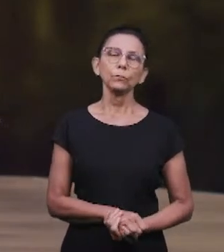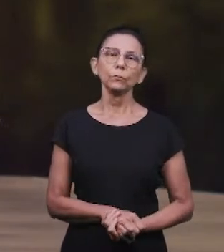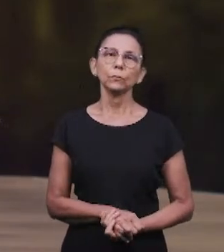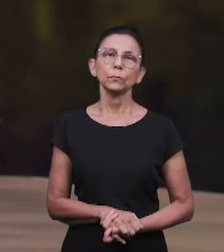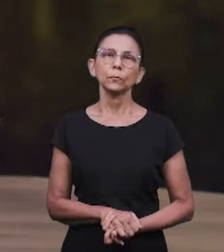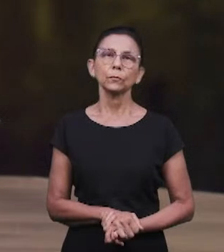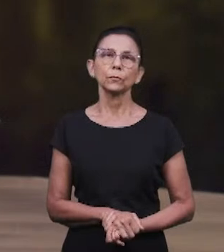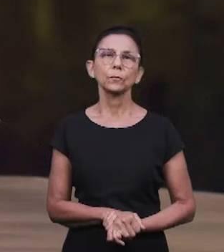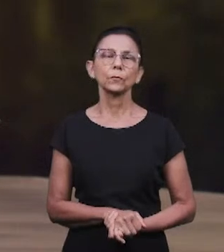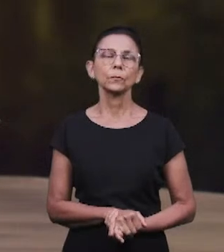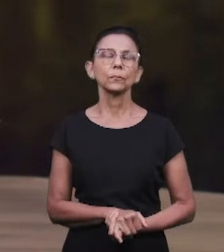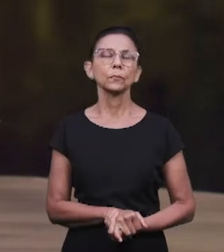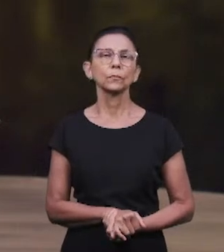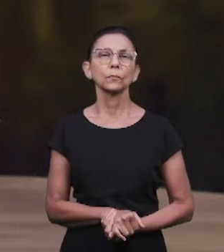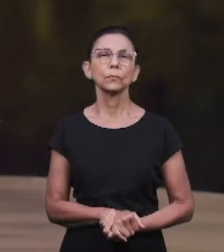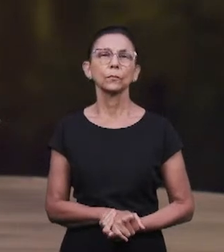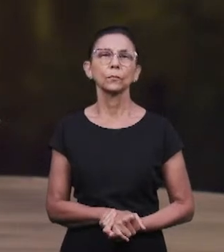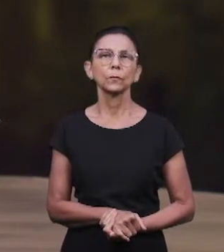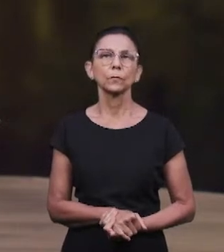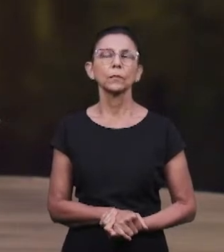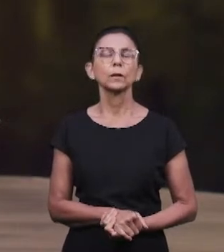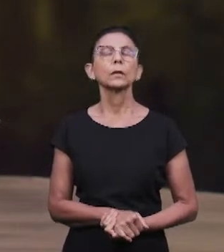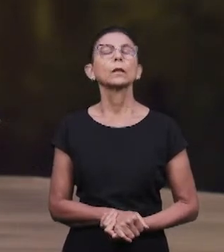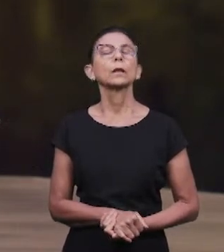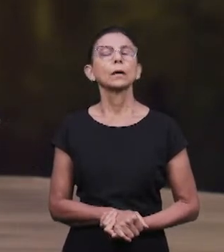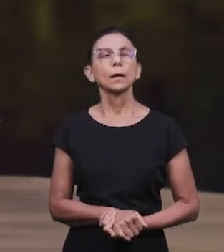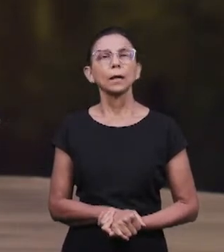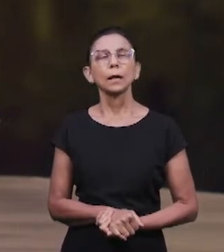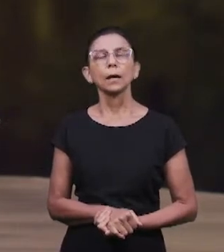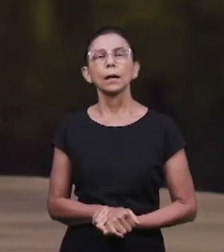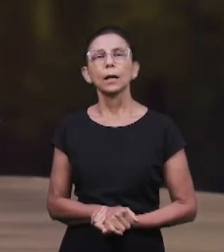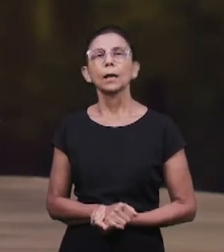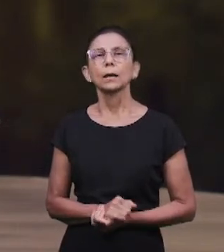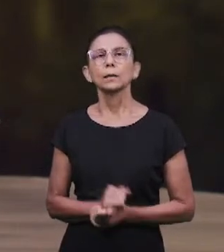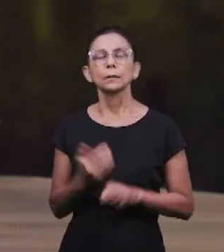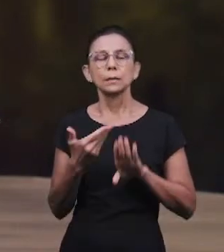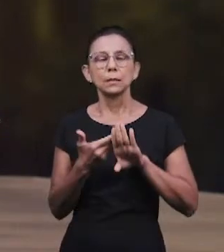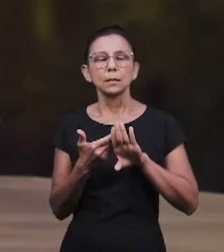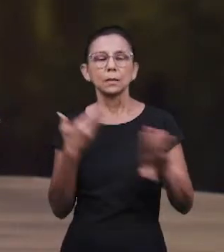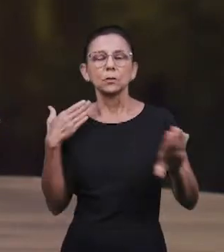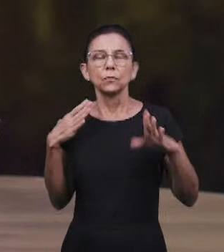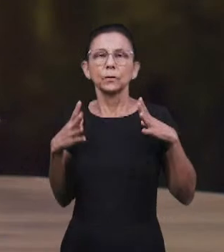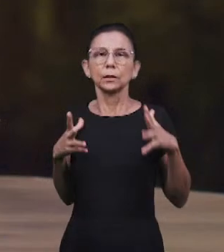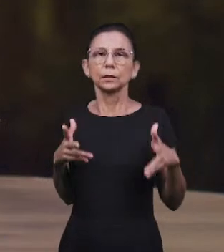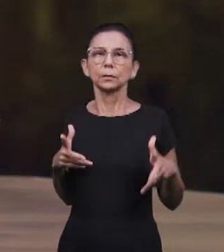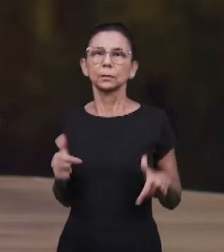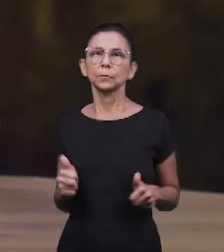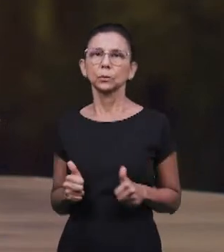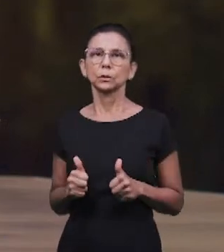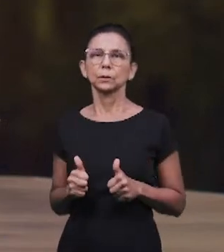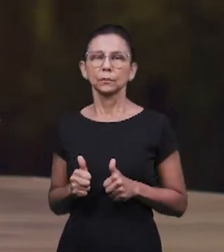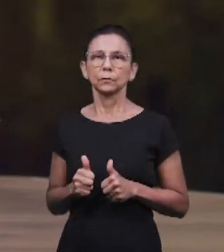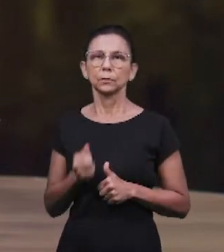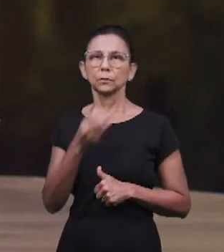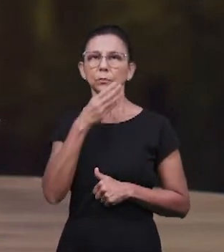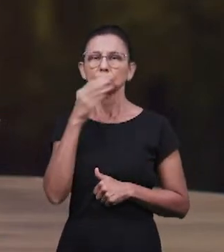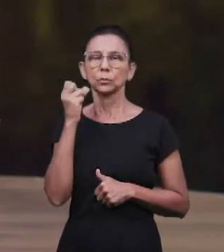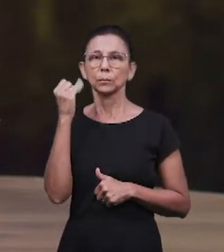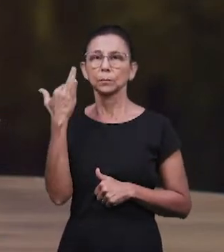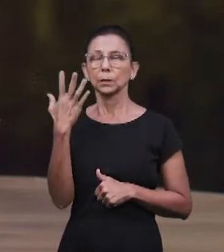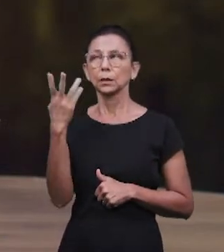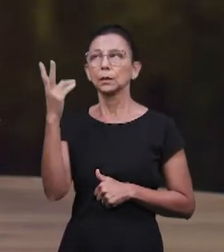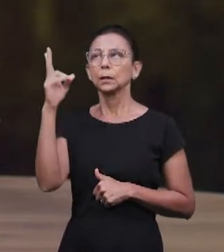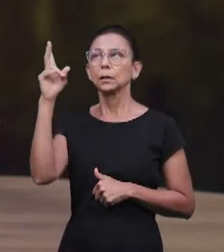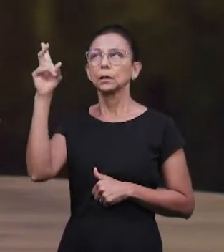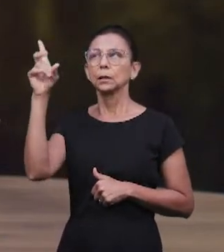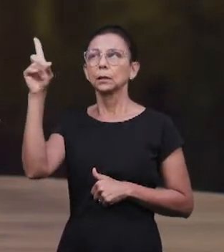desejo santo, separado, digno, e Deus ouve e atende